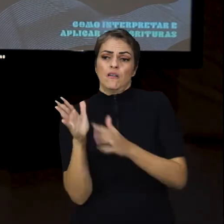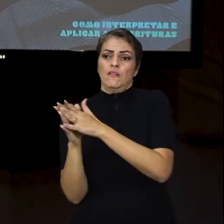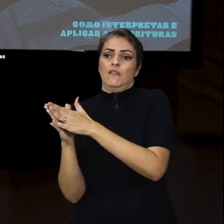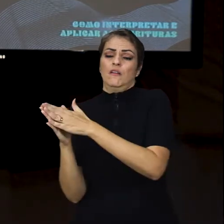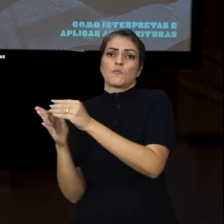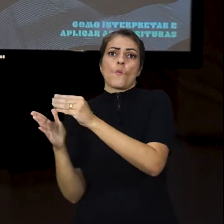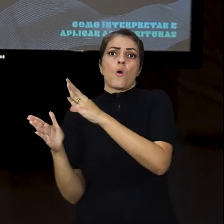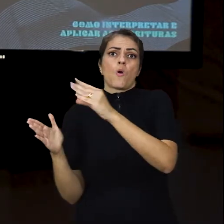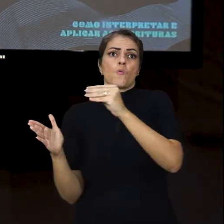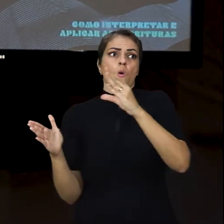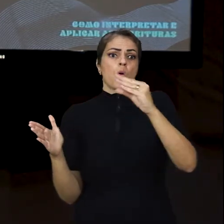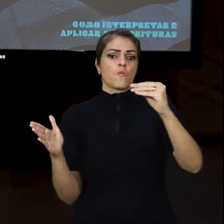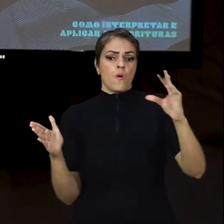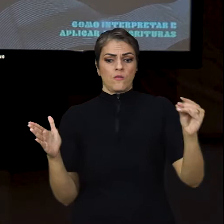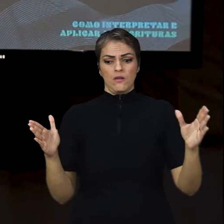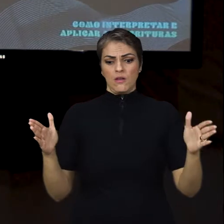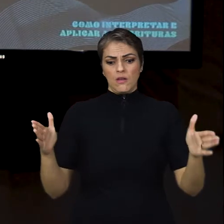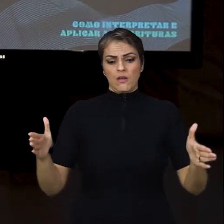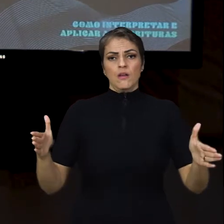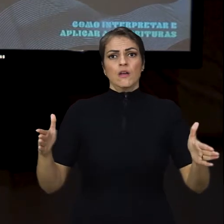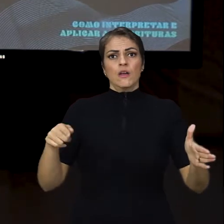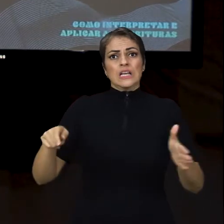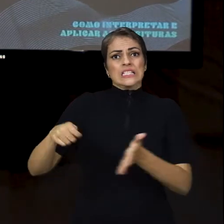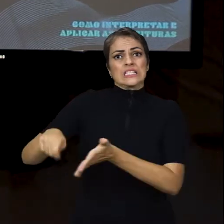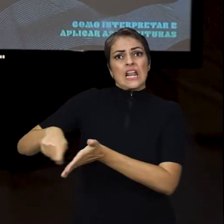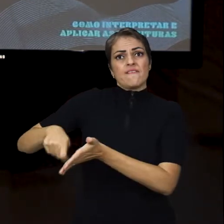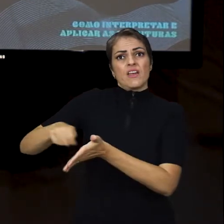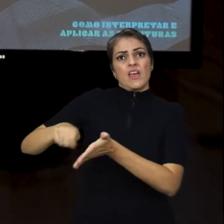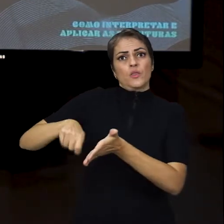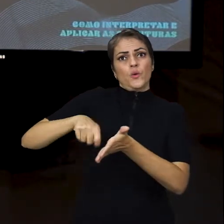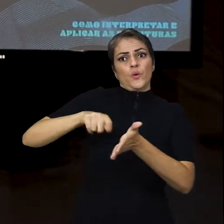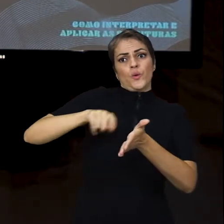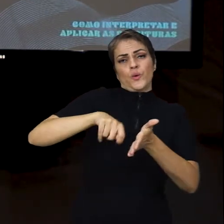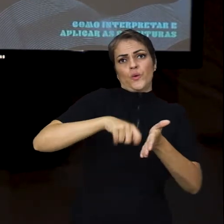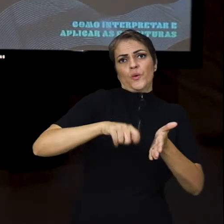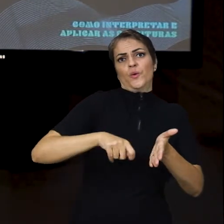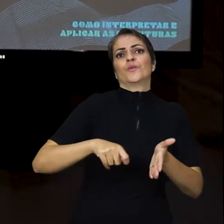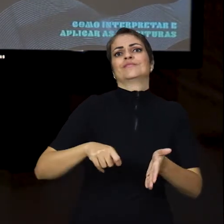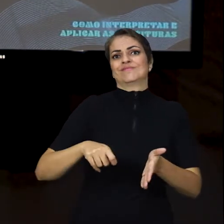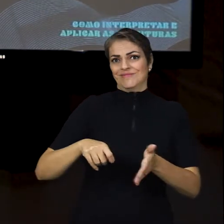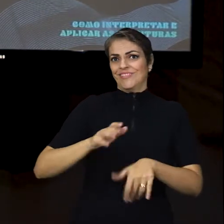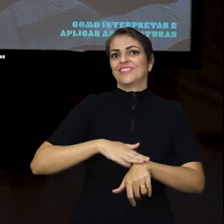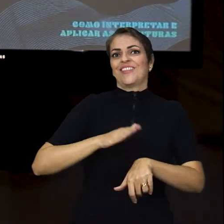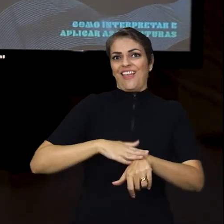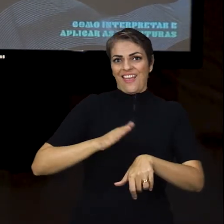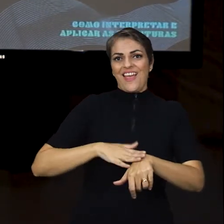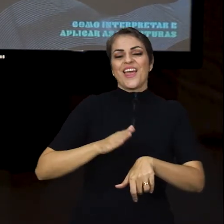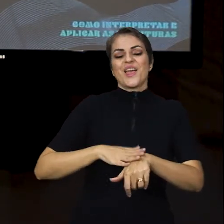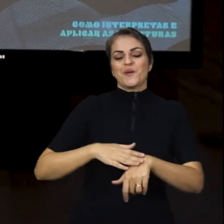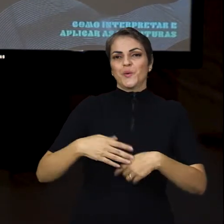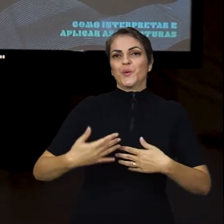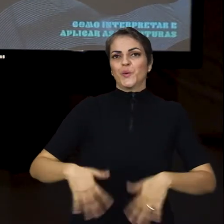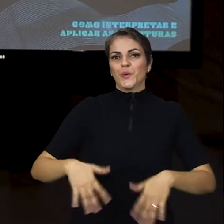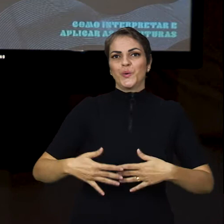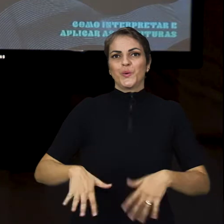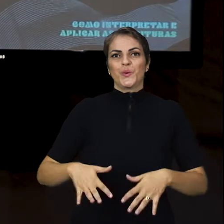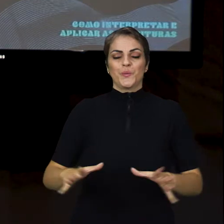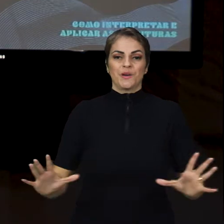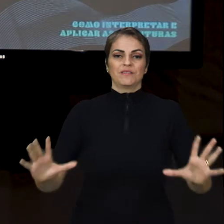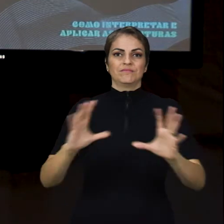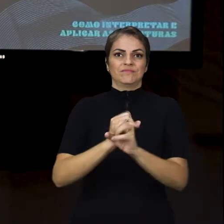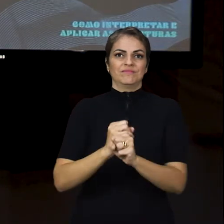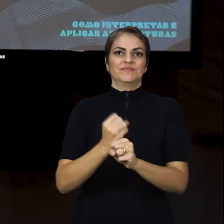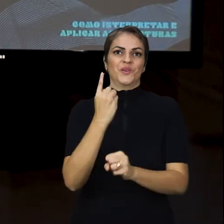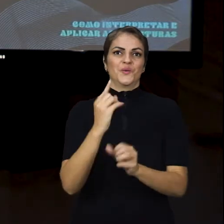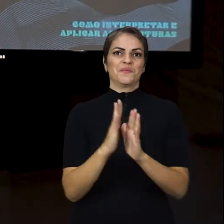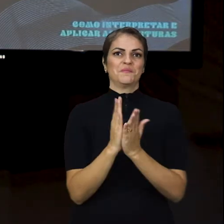desse intervalo, o tamanho desse tempo que foi necessário para que esse texto se formasse. E